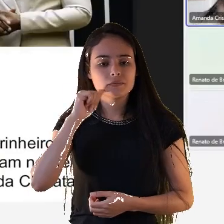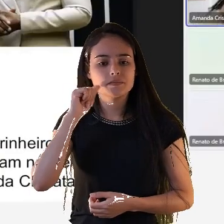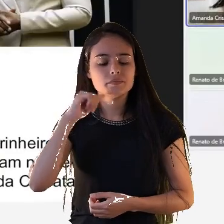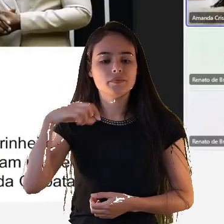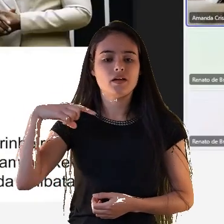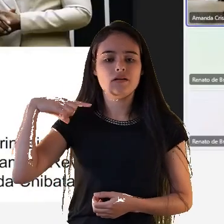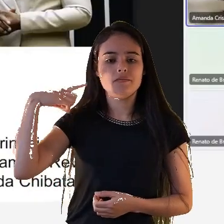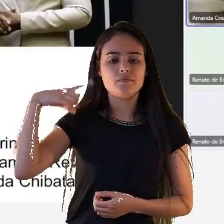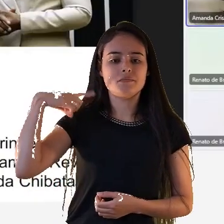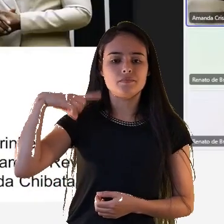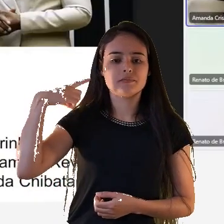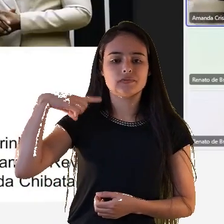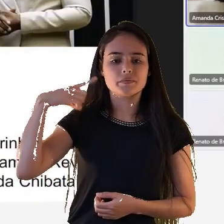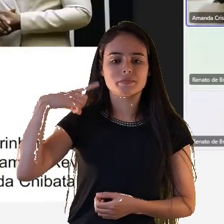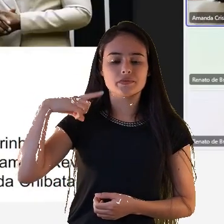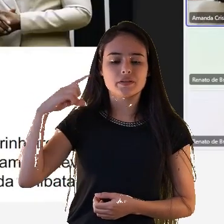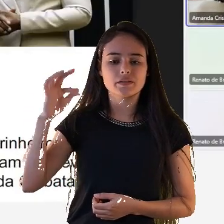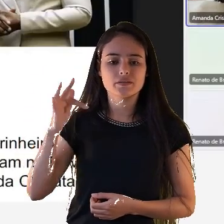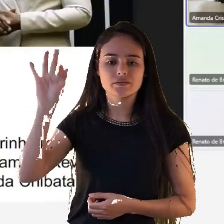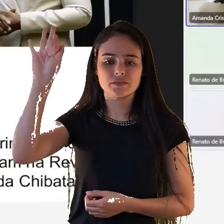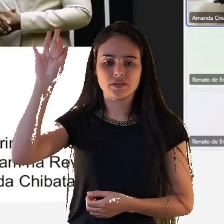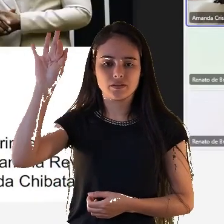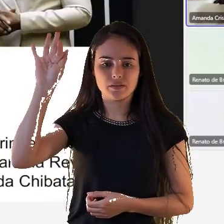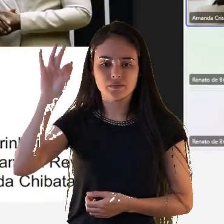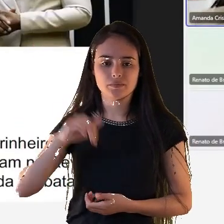com Marina da Silva, né?